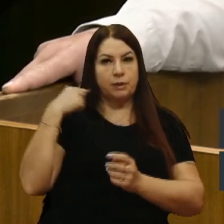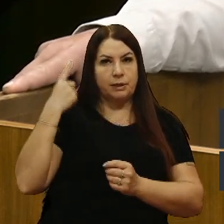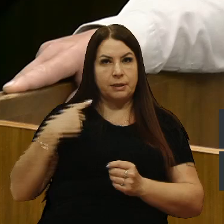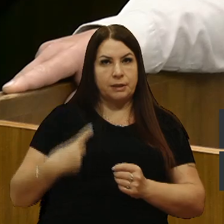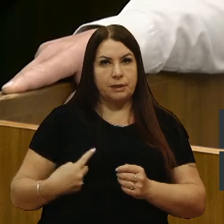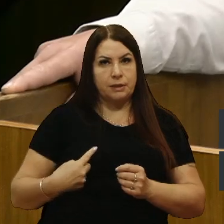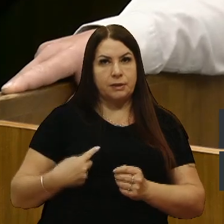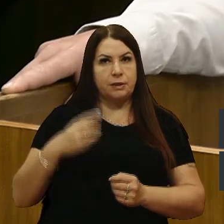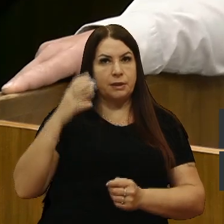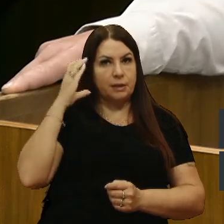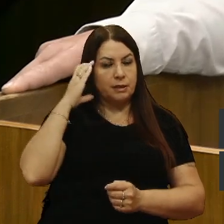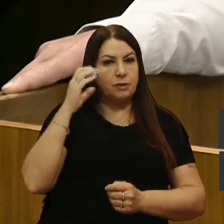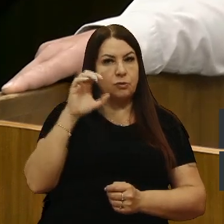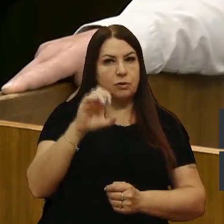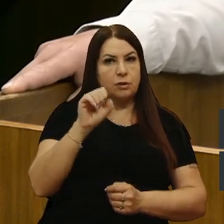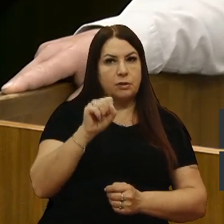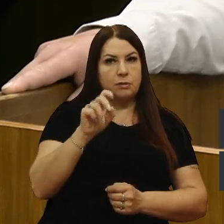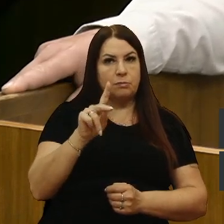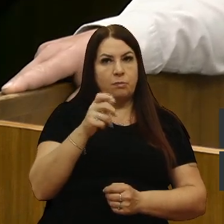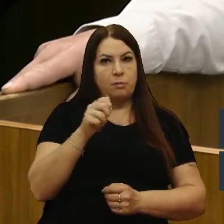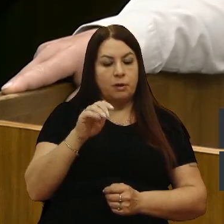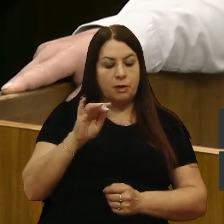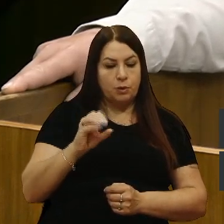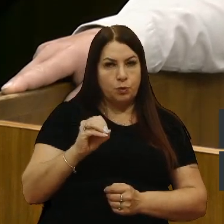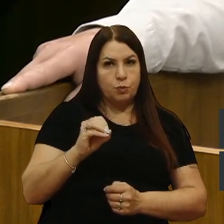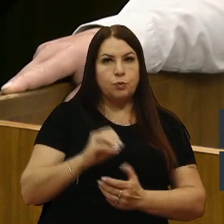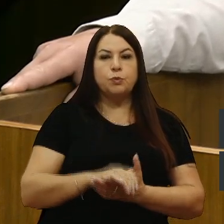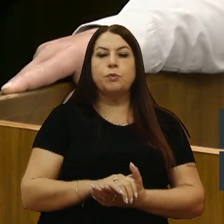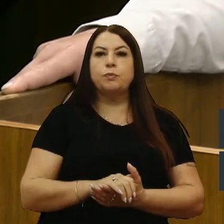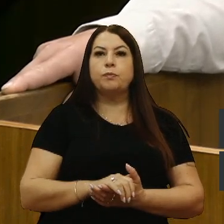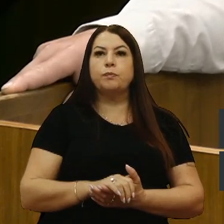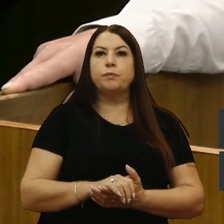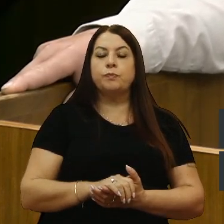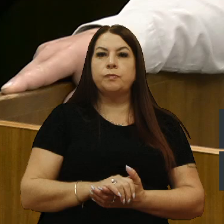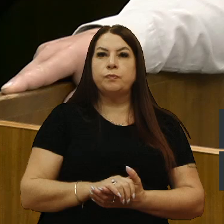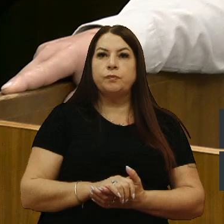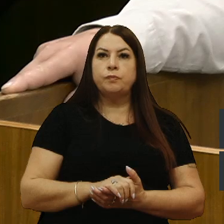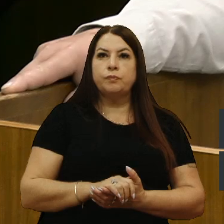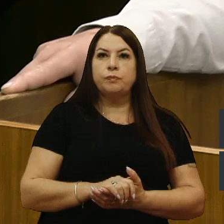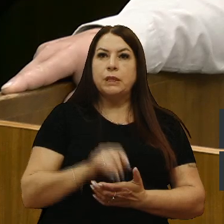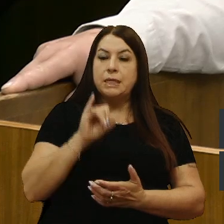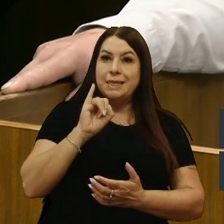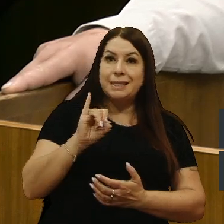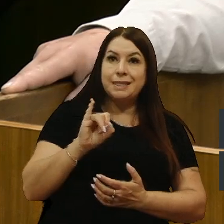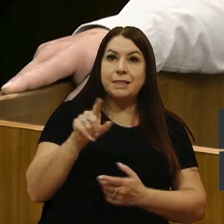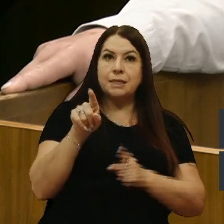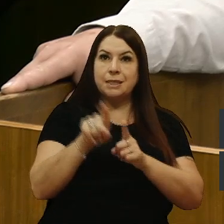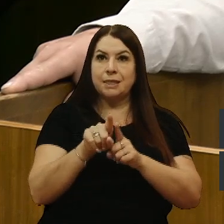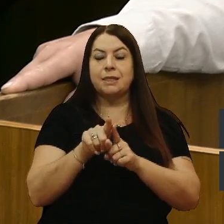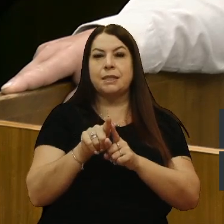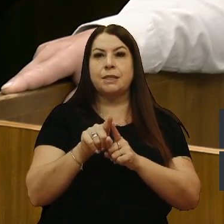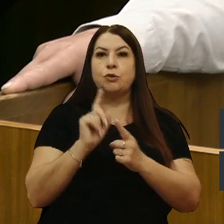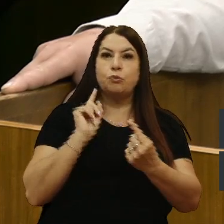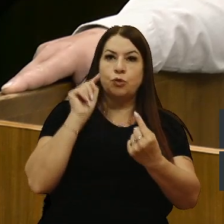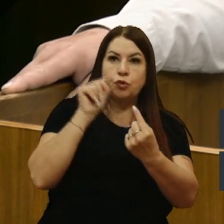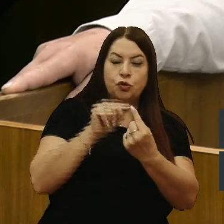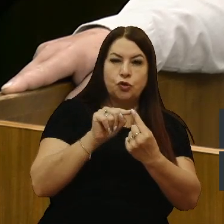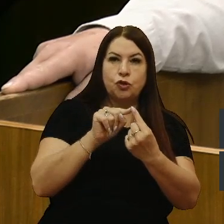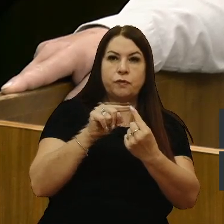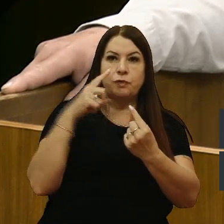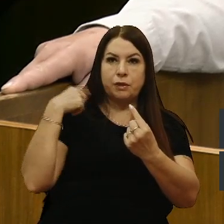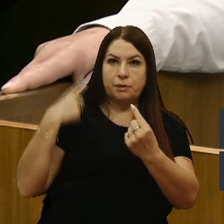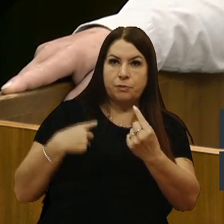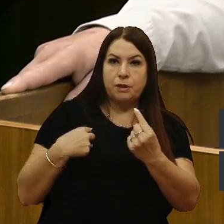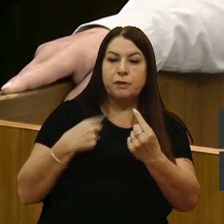hoje na Rádio Espaço, e que se a intenção fosse realmente o que a deputada